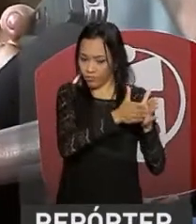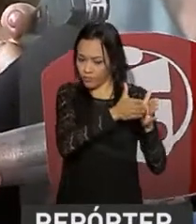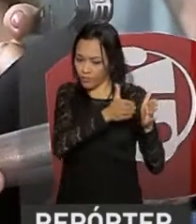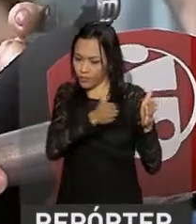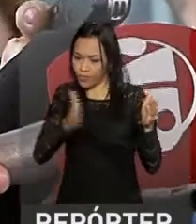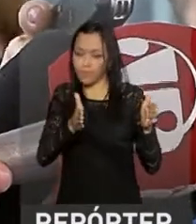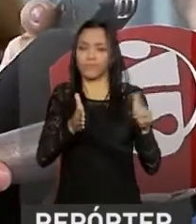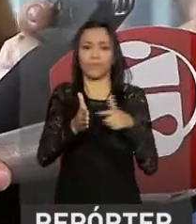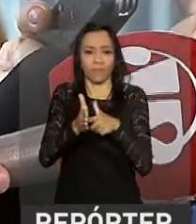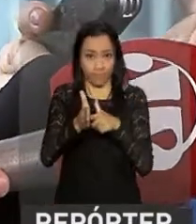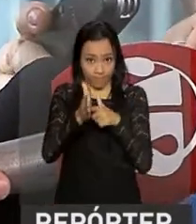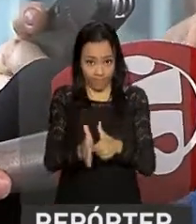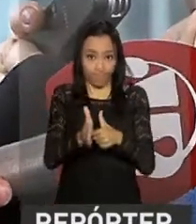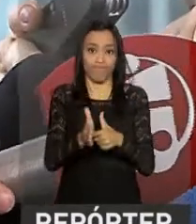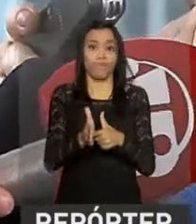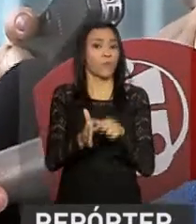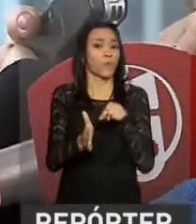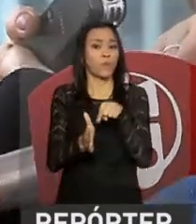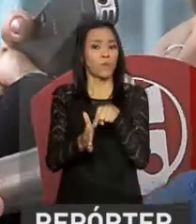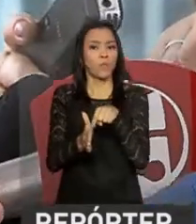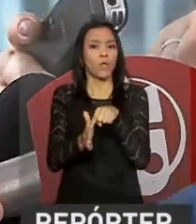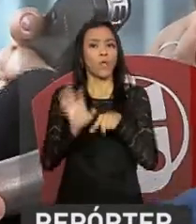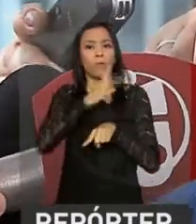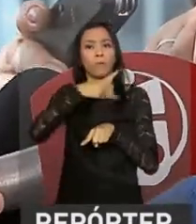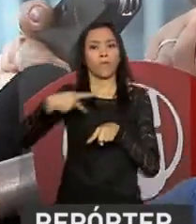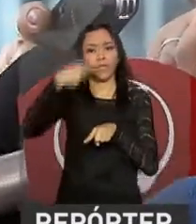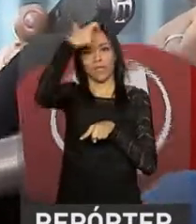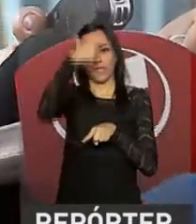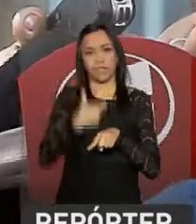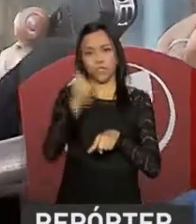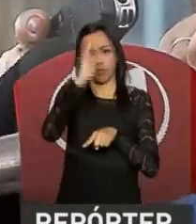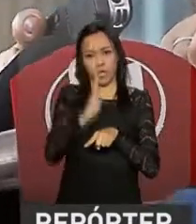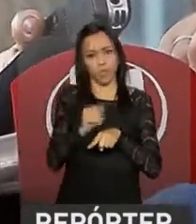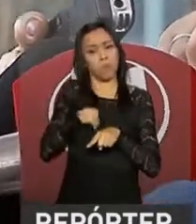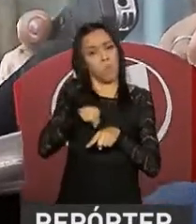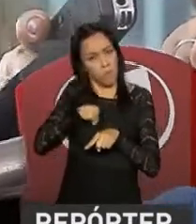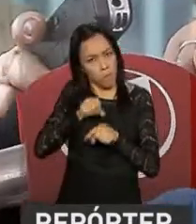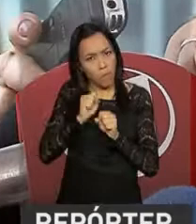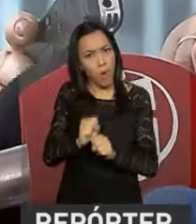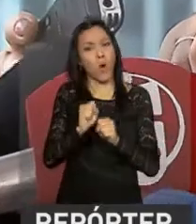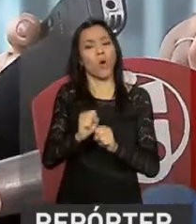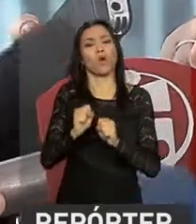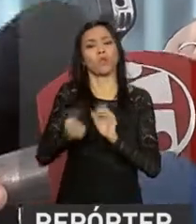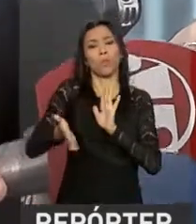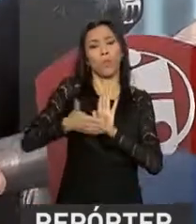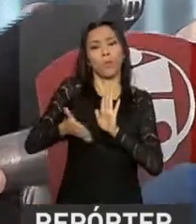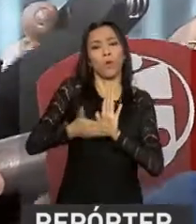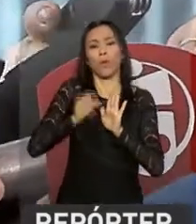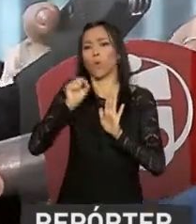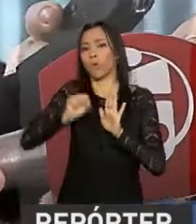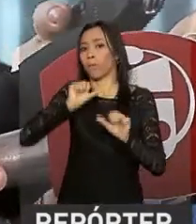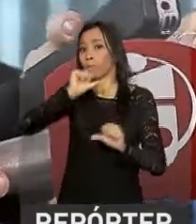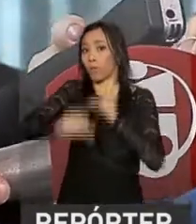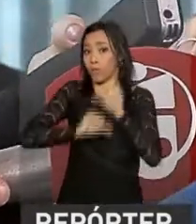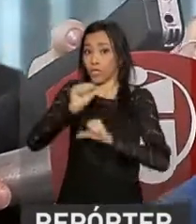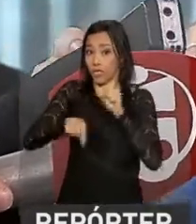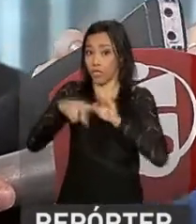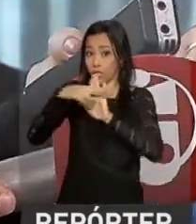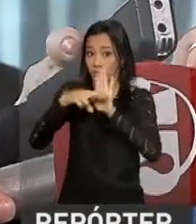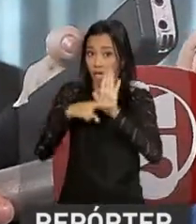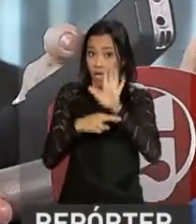o o o presidente da república pode propor alteração do critério